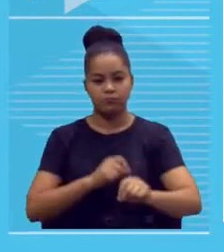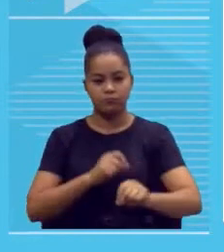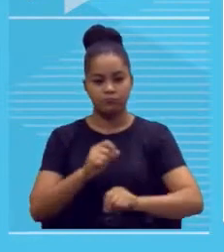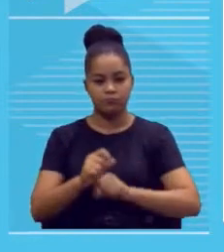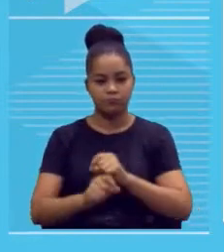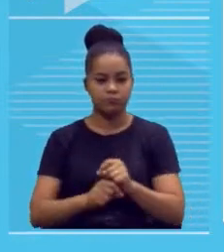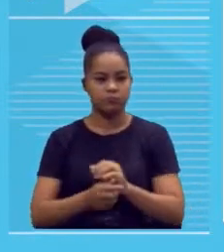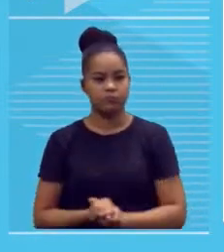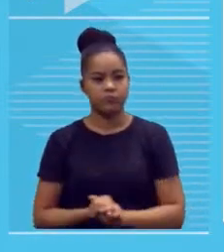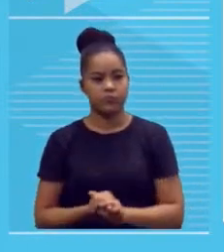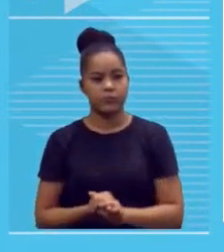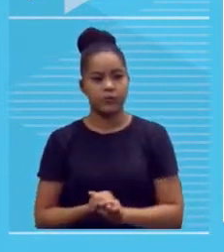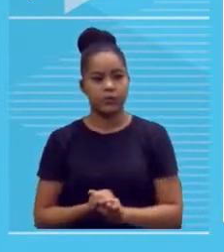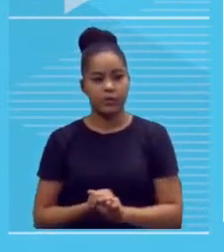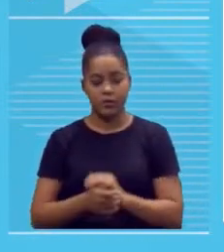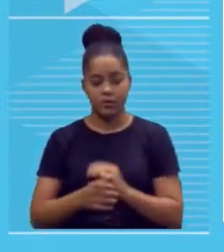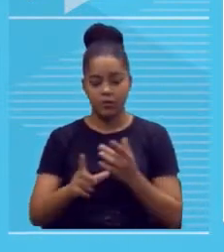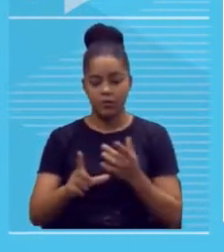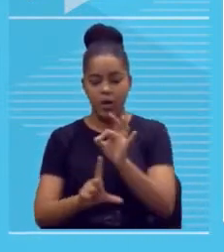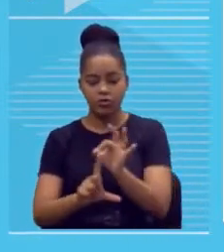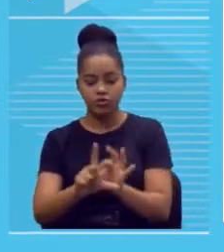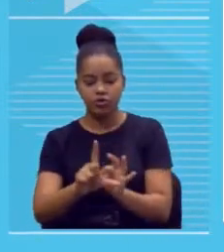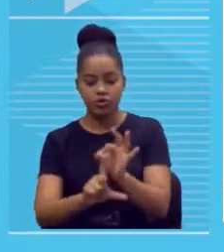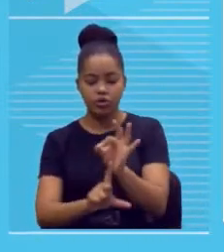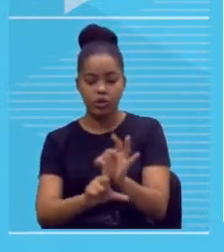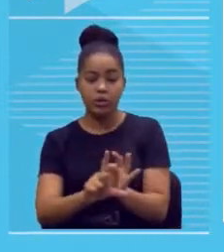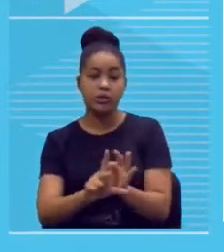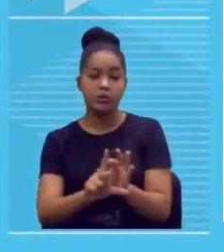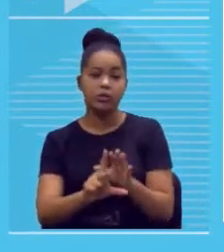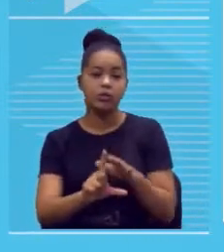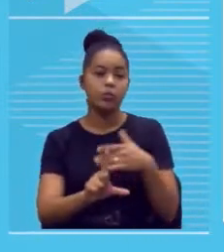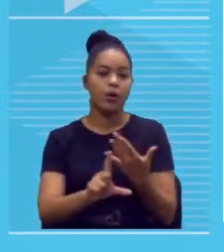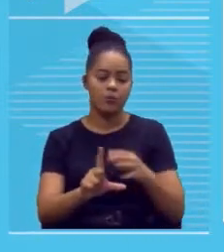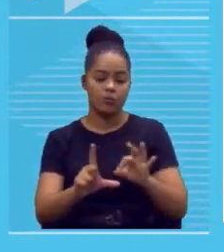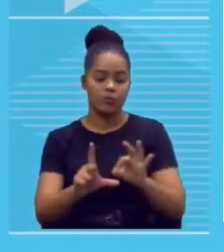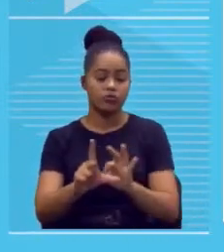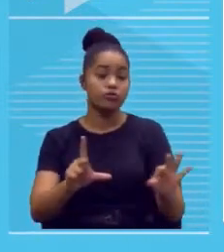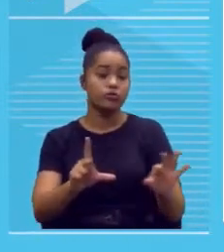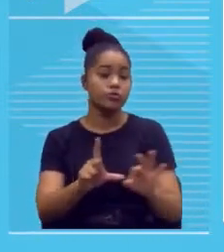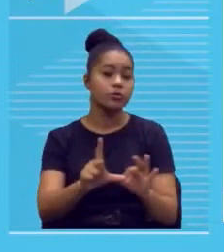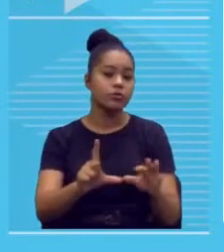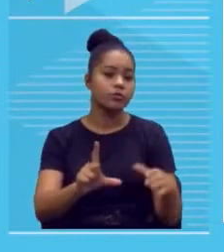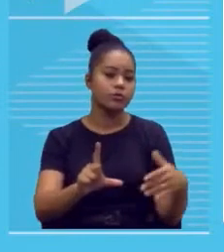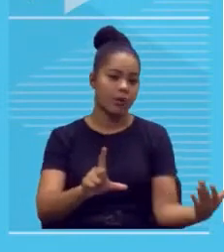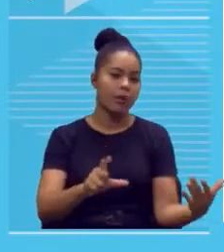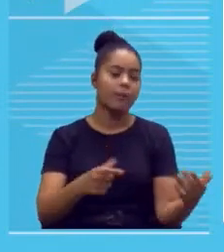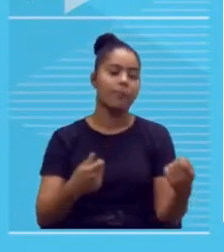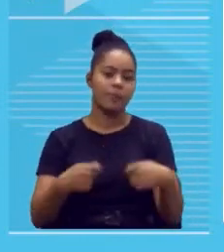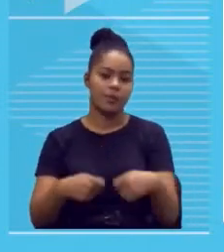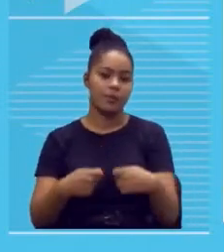Localize essa distância, que vai ser respectivamente cateto oposto e cateto